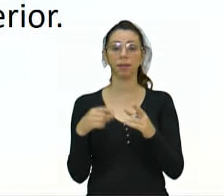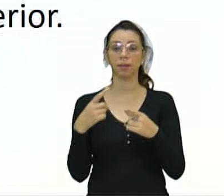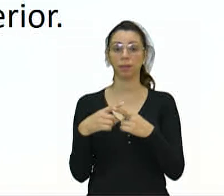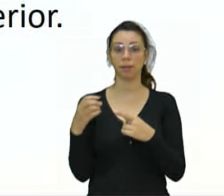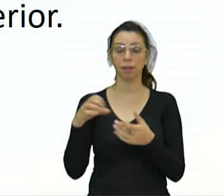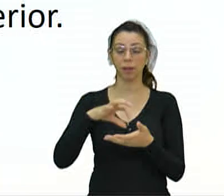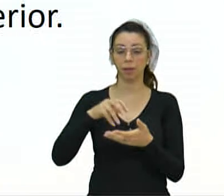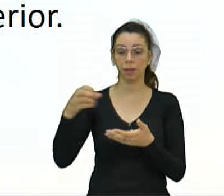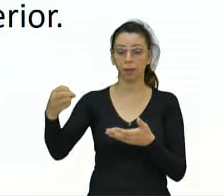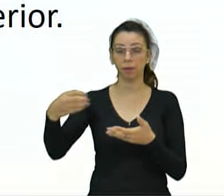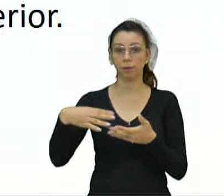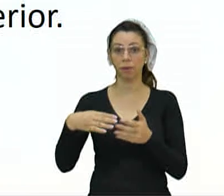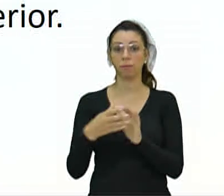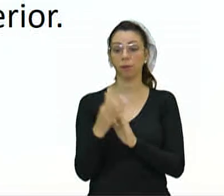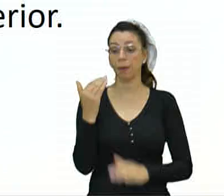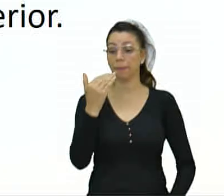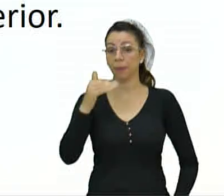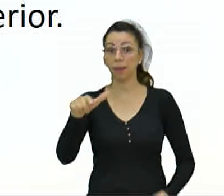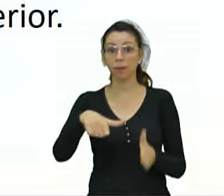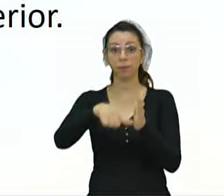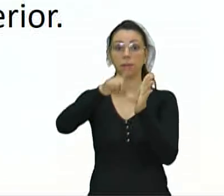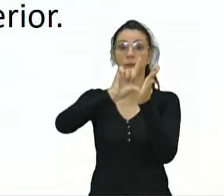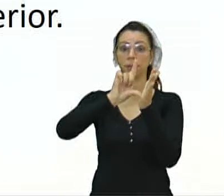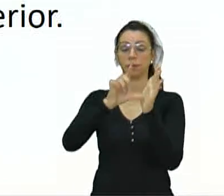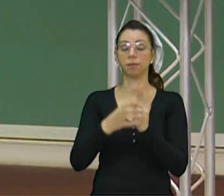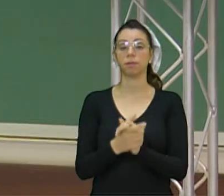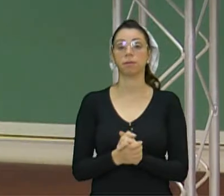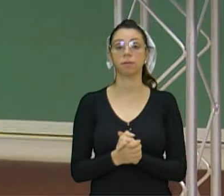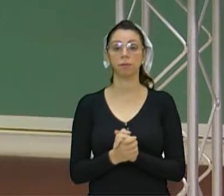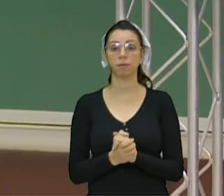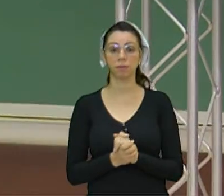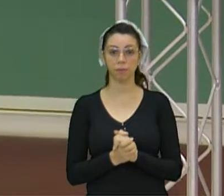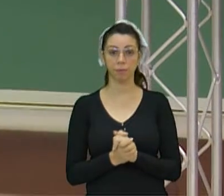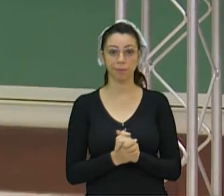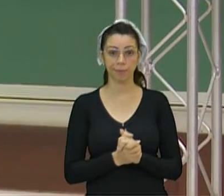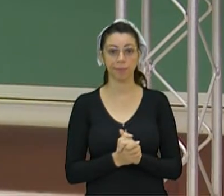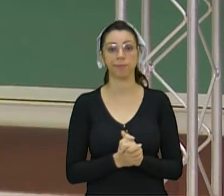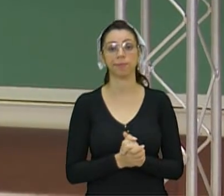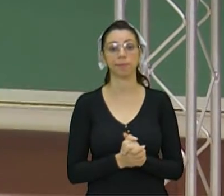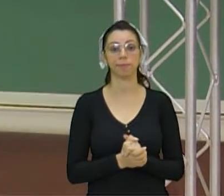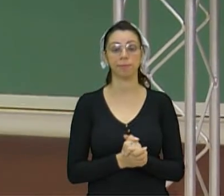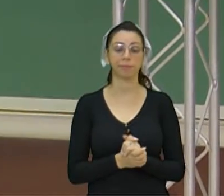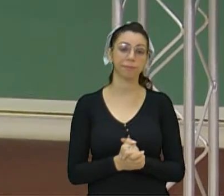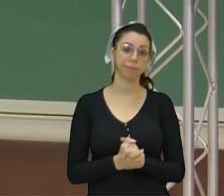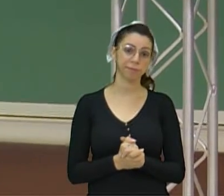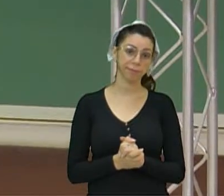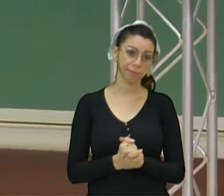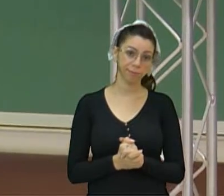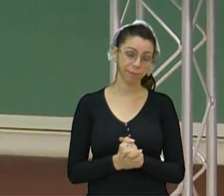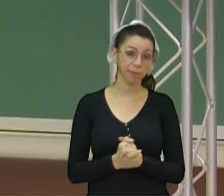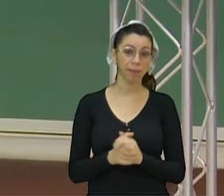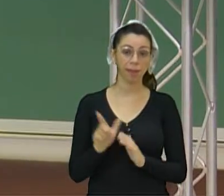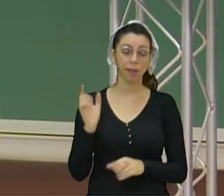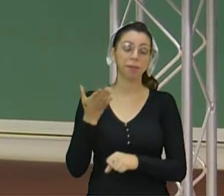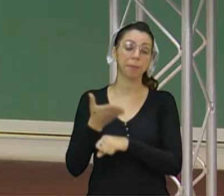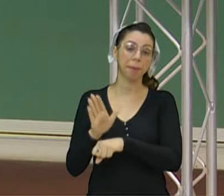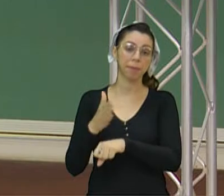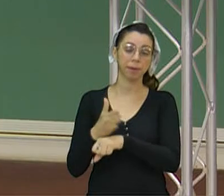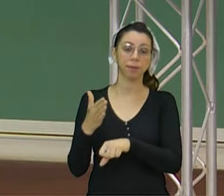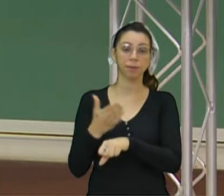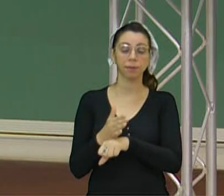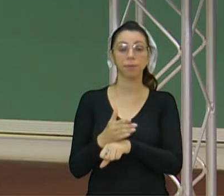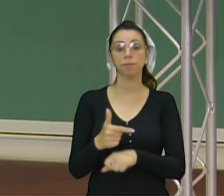é a metade da anterior. Certo? Então, essa é uma aplicação prática da segunda lei de